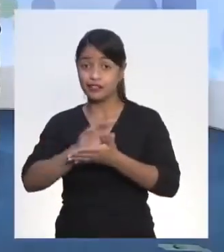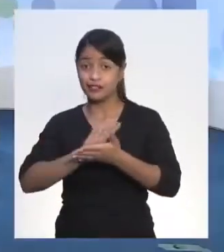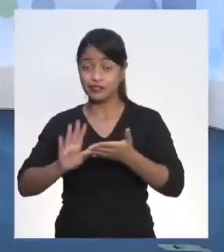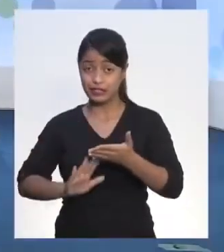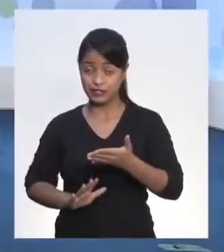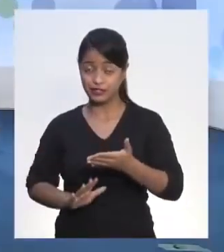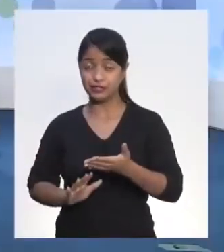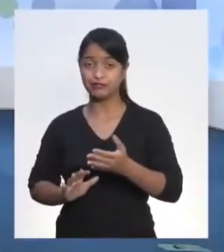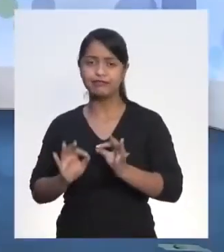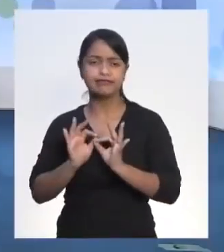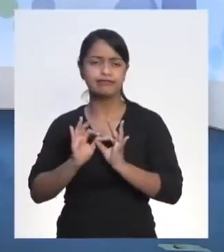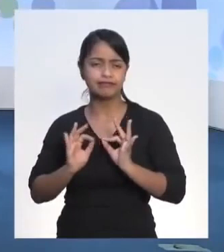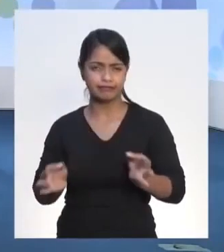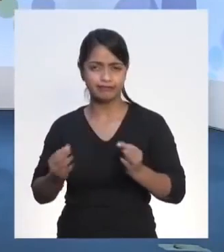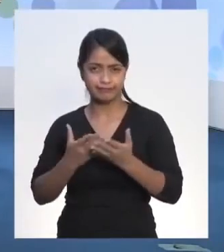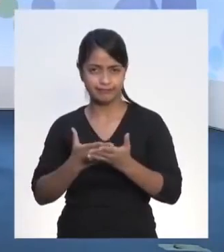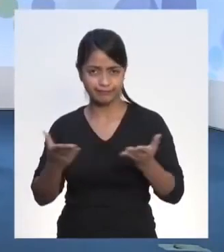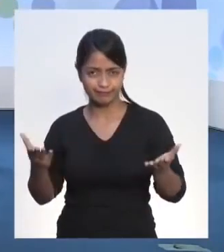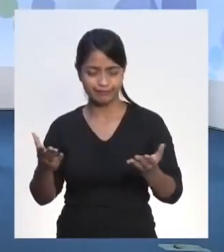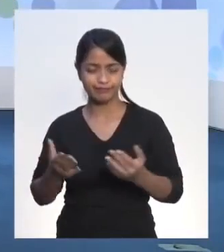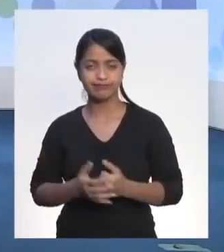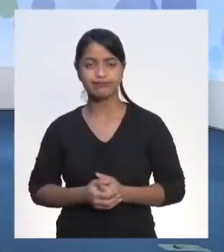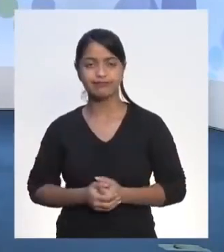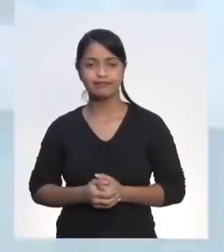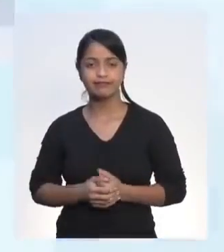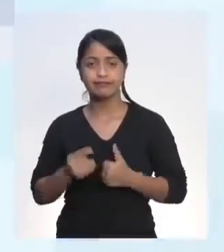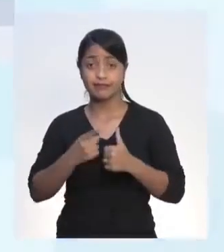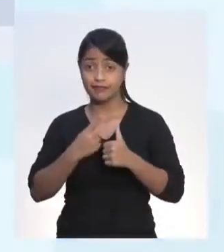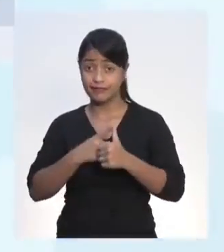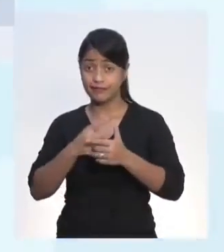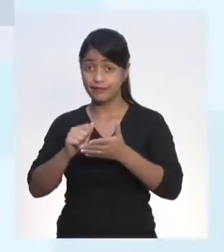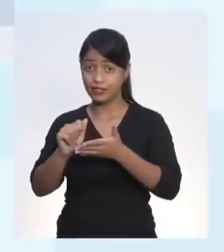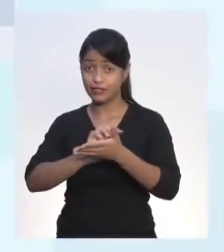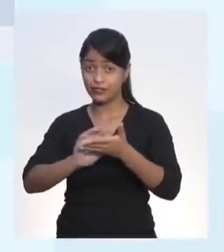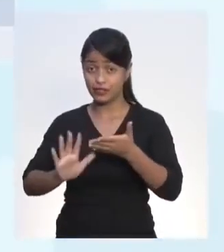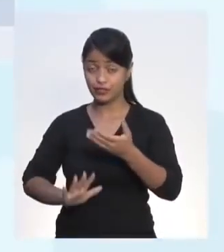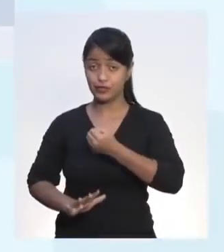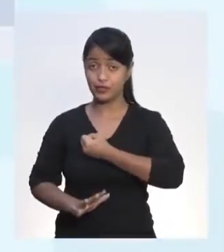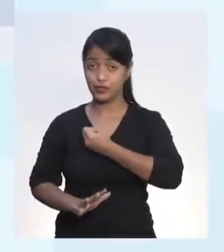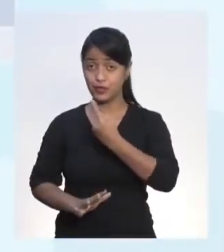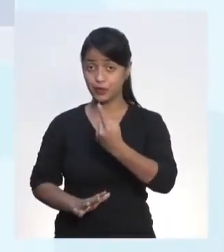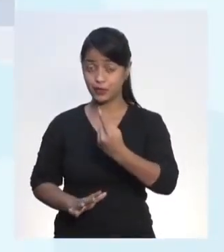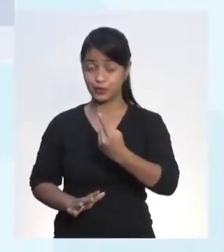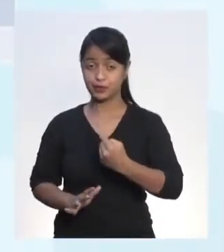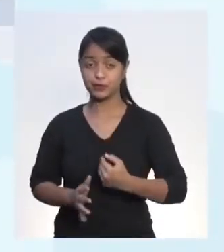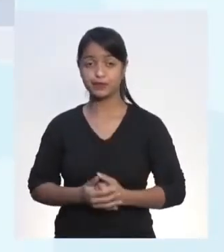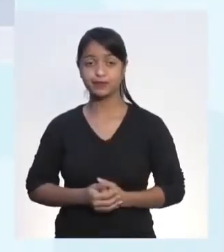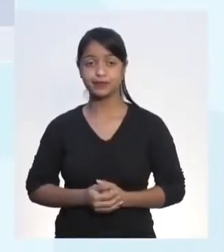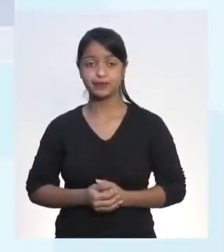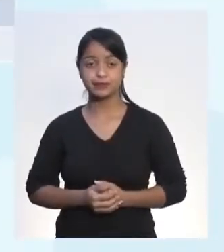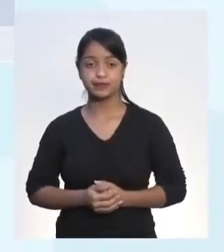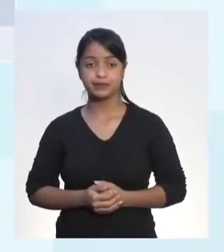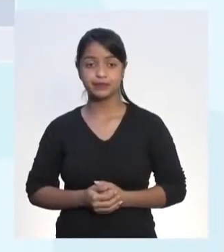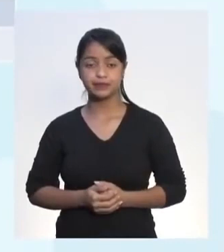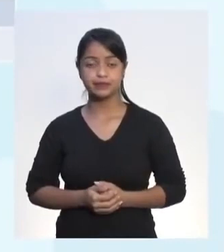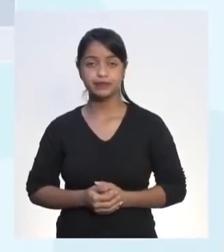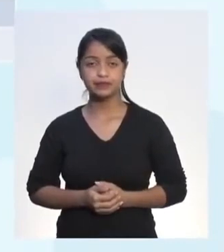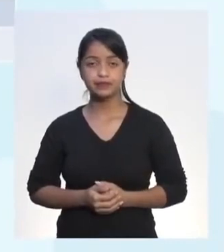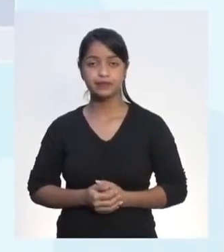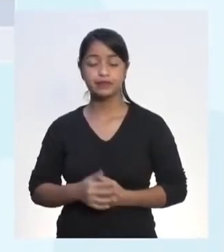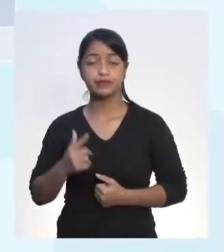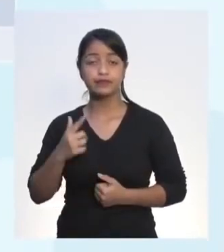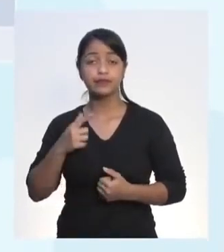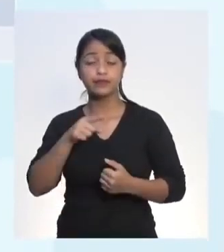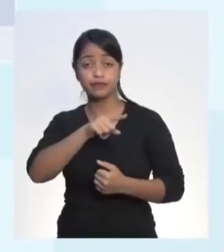pouquinho mais simples para vocês. Então essa primeira atividade é a atividade 1. Eu quero que pelo menos vocês operem, né? Faça pelo